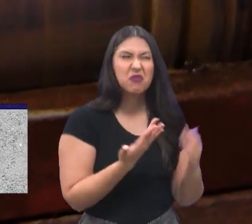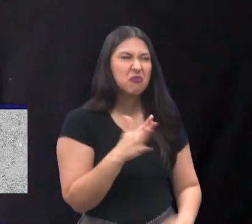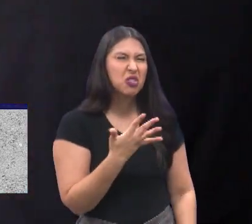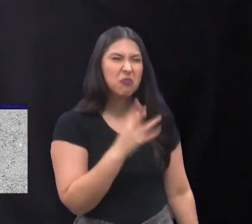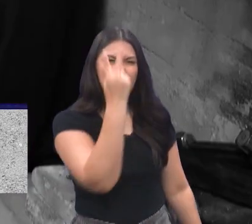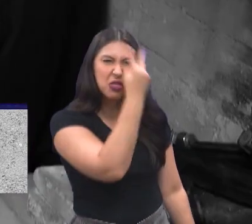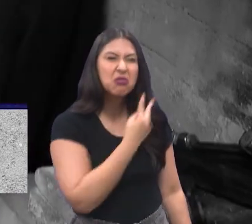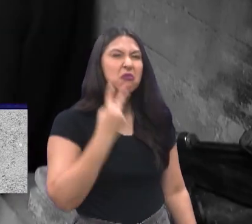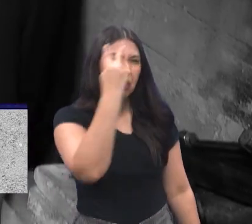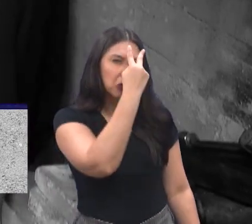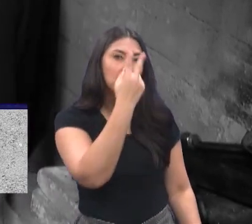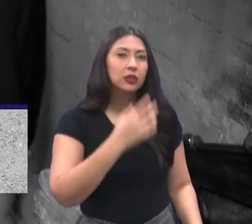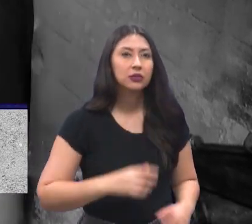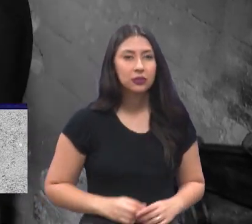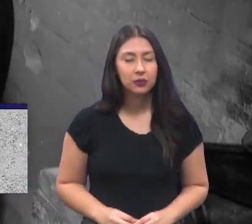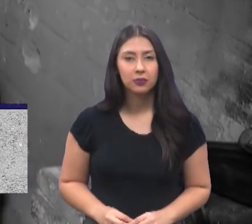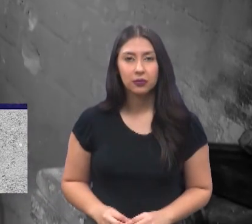né?